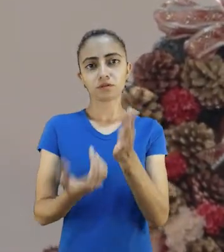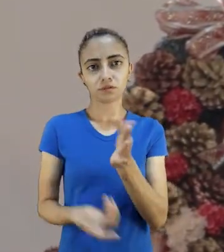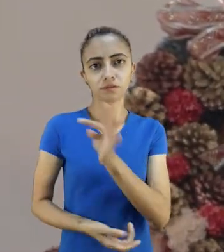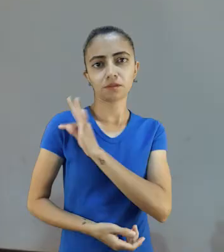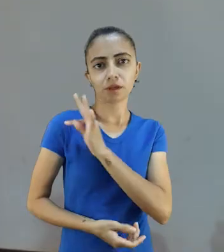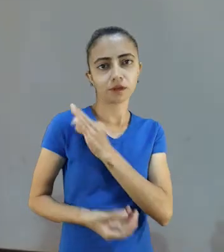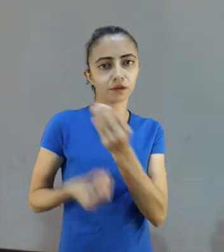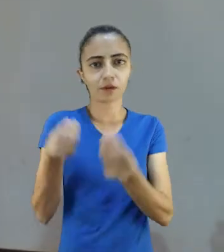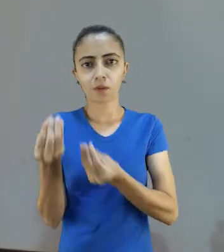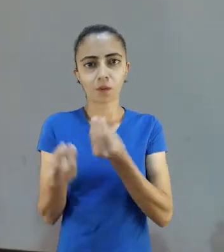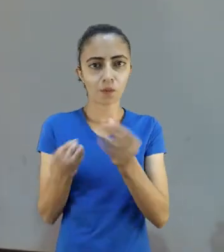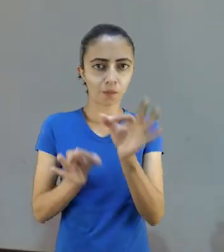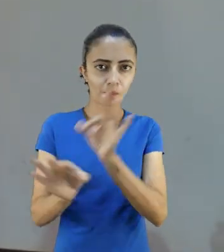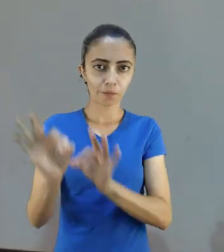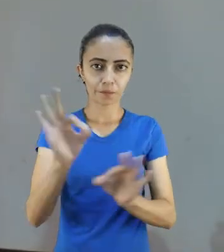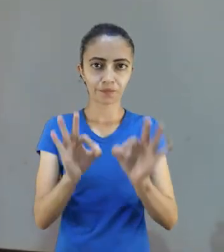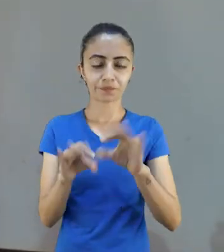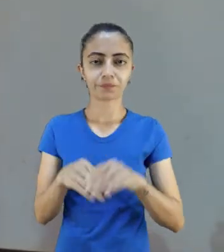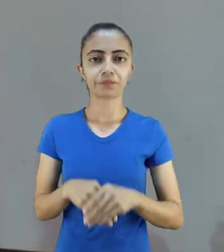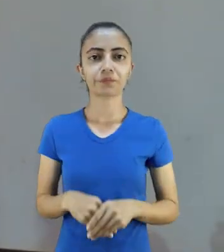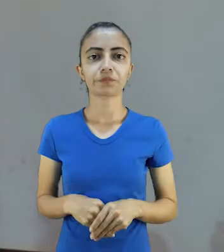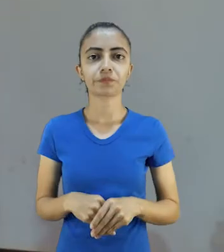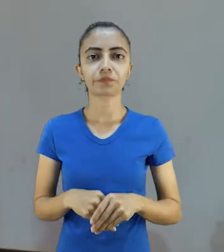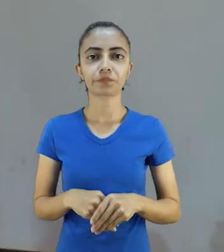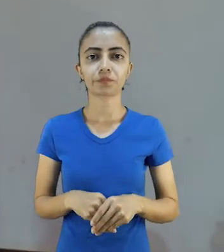a técnica.